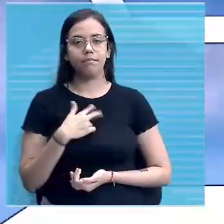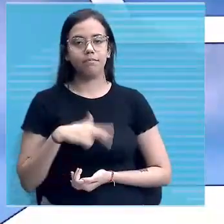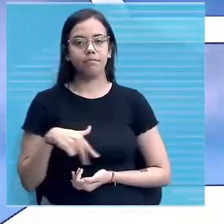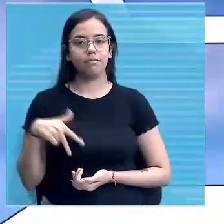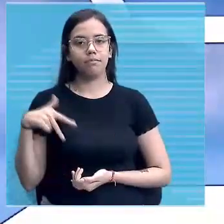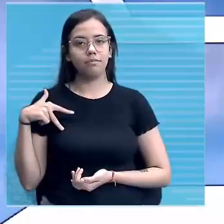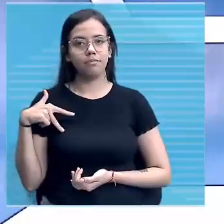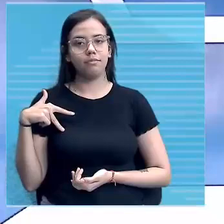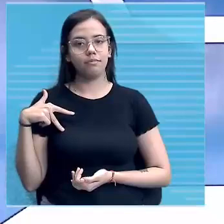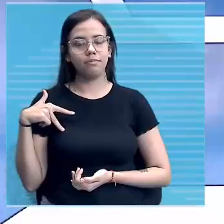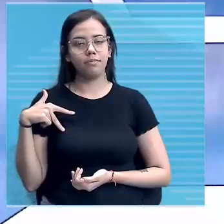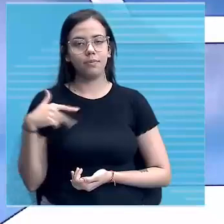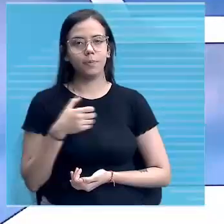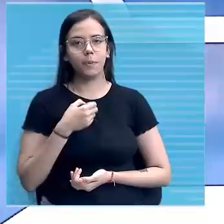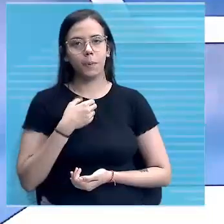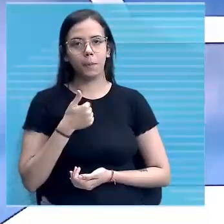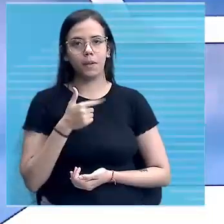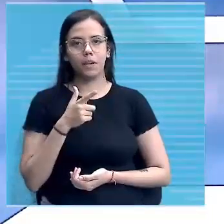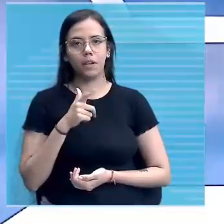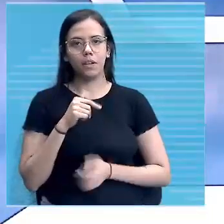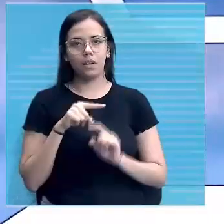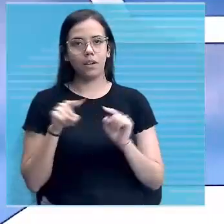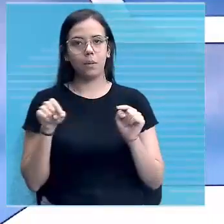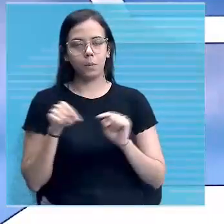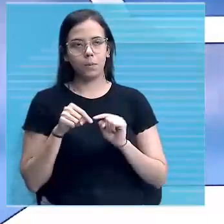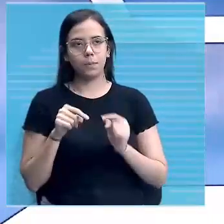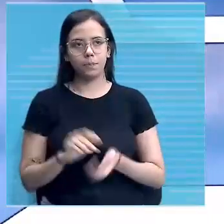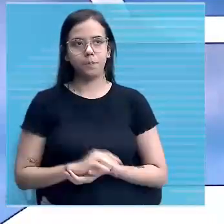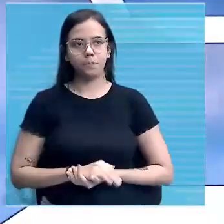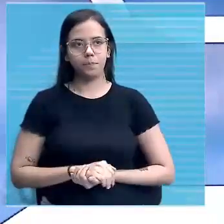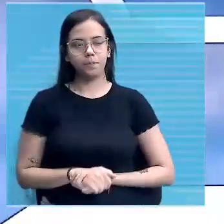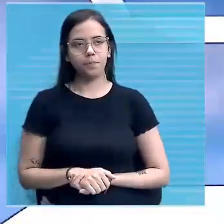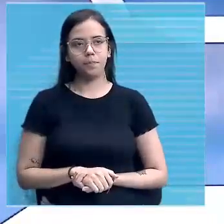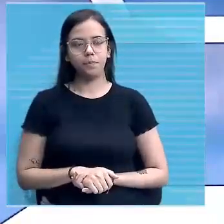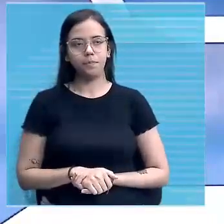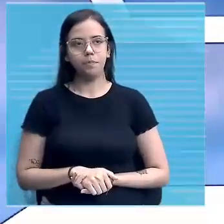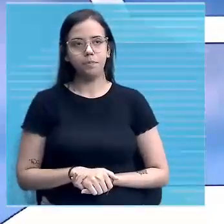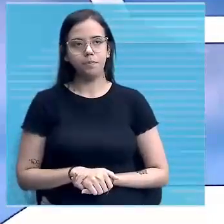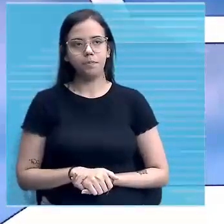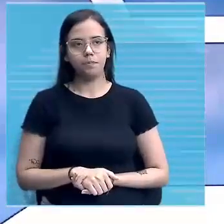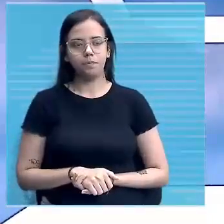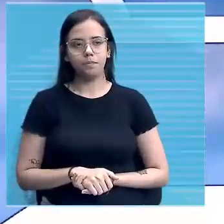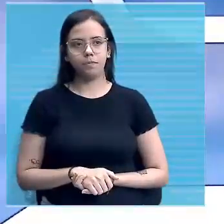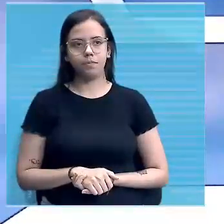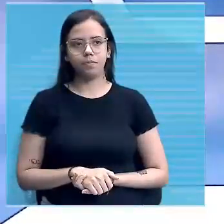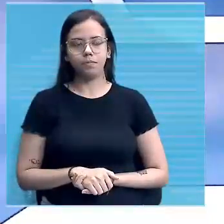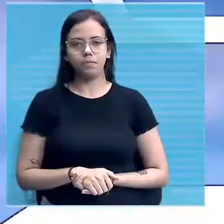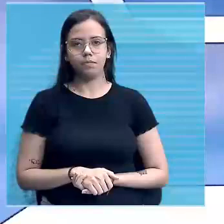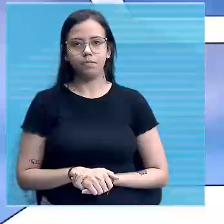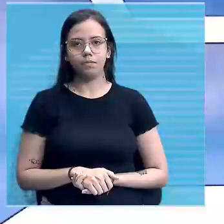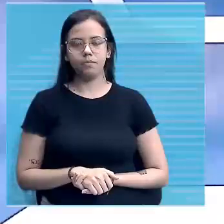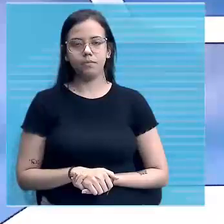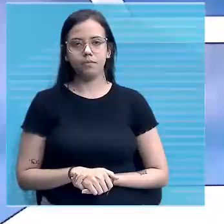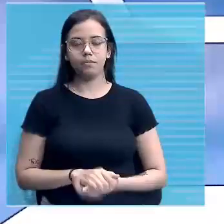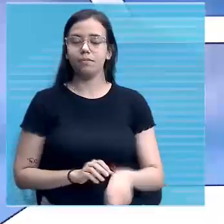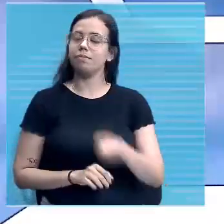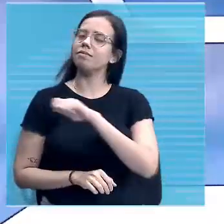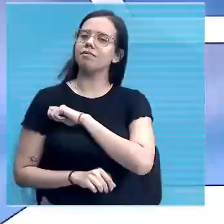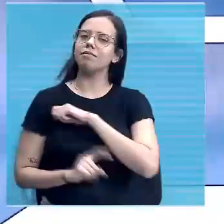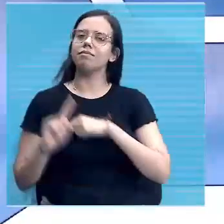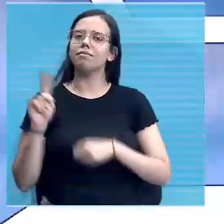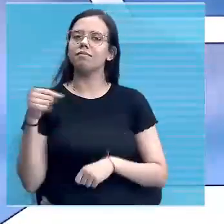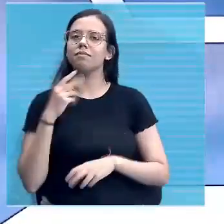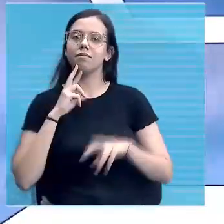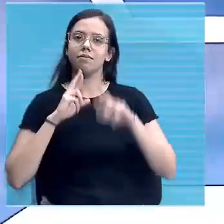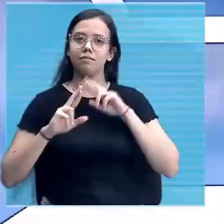de boa na lagoa Oi galerinha a gente tava respondendo questões sobre